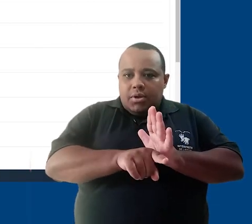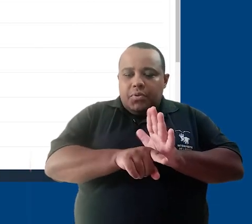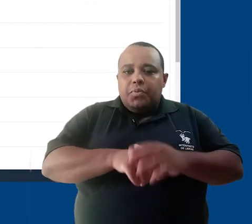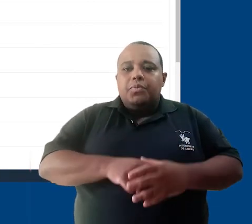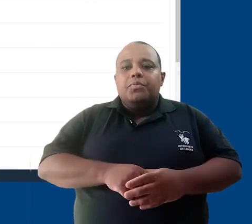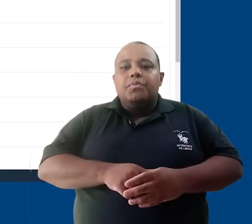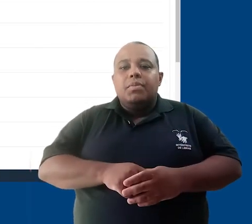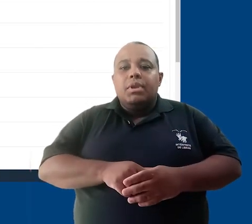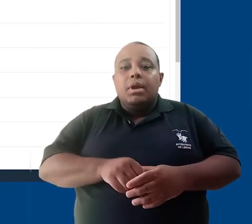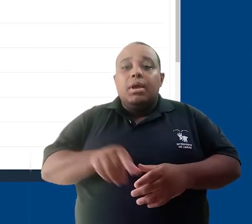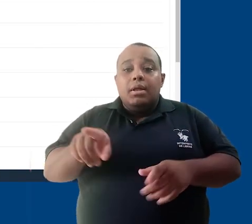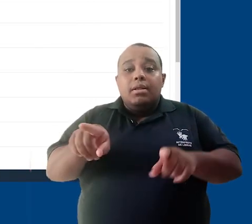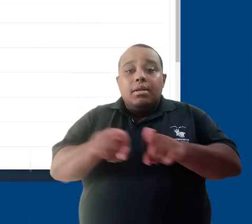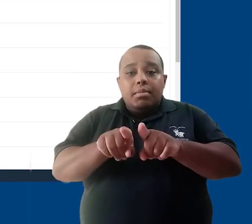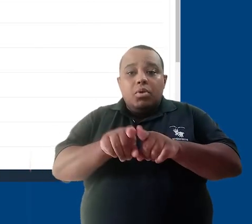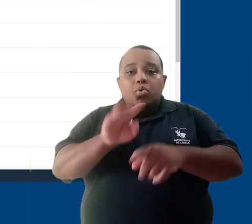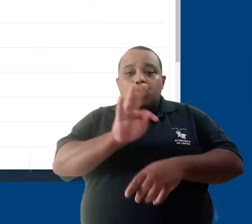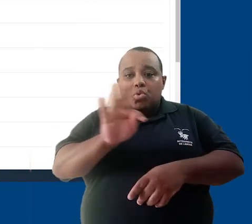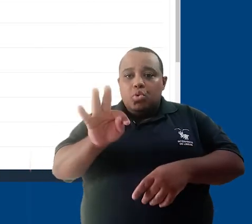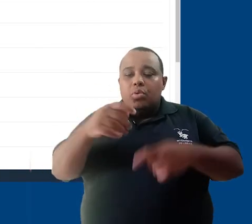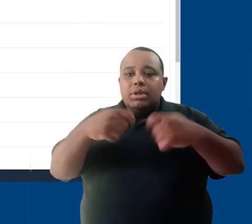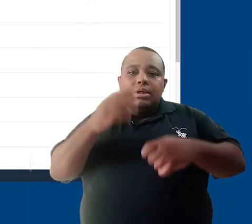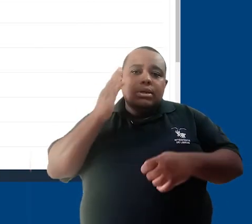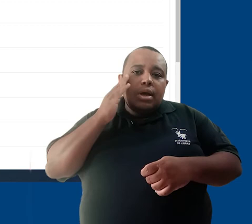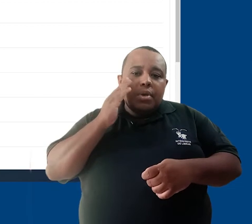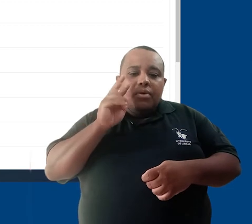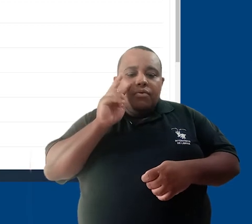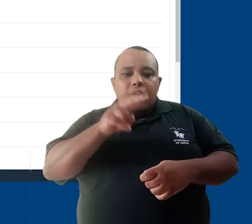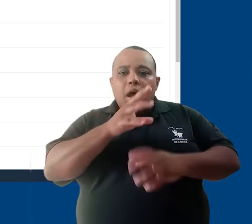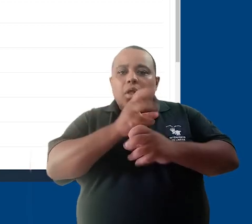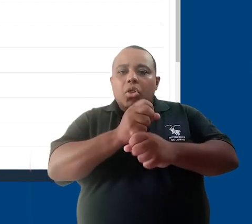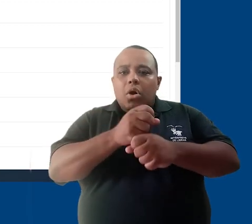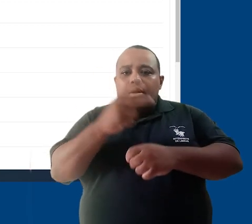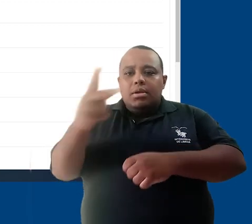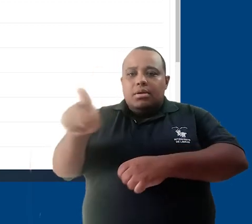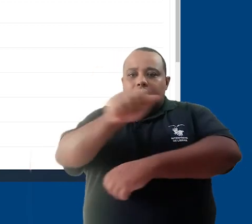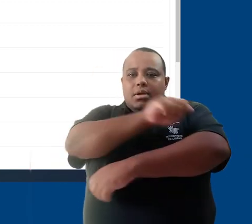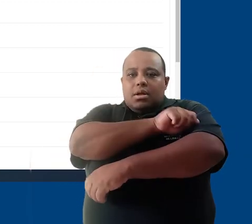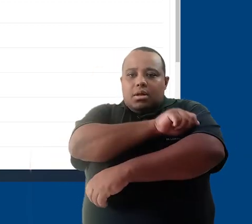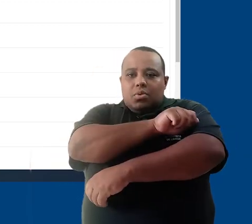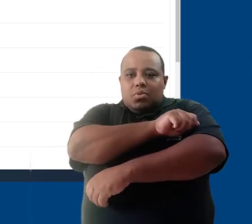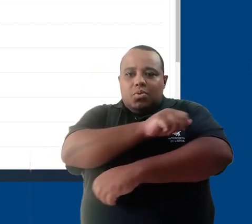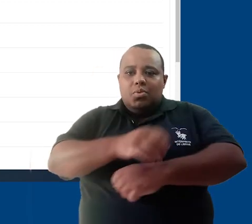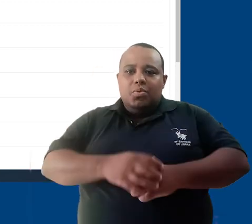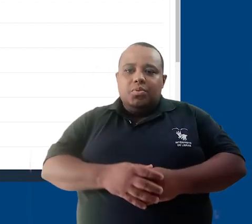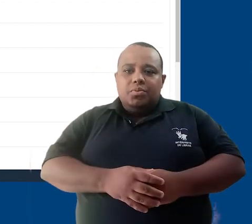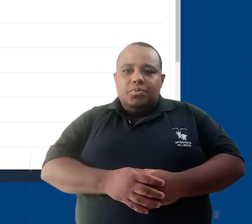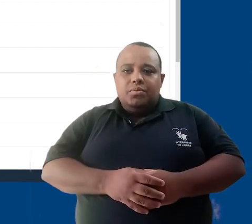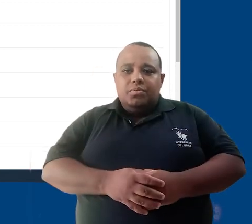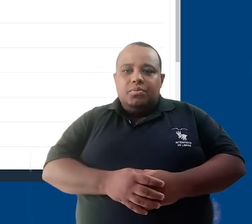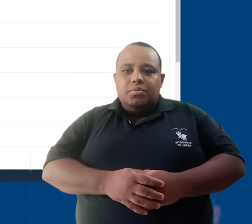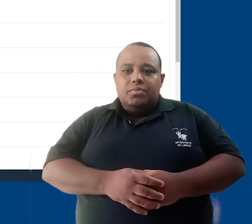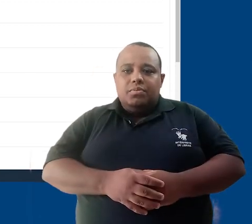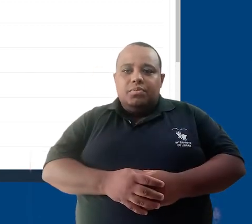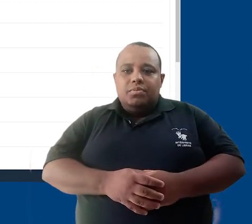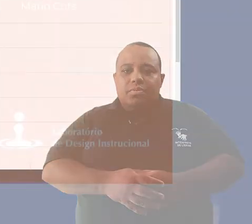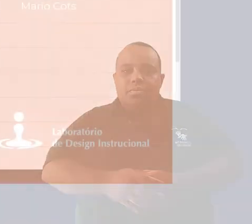tarefa e questionário. Por fim, o tutor deve saber consultar as notas de um estudante.